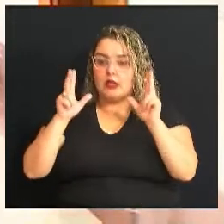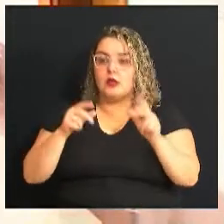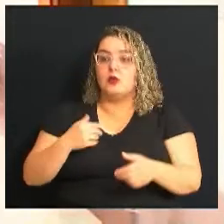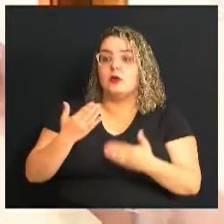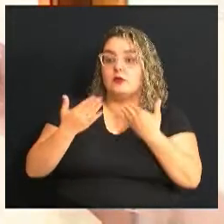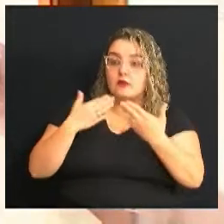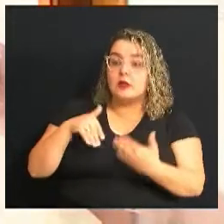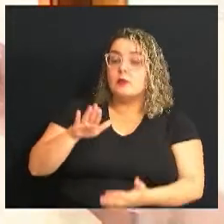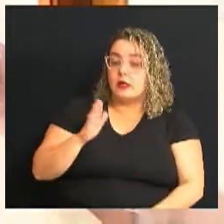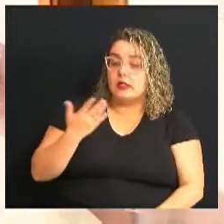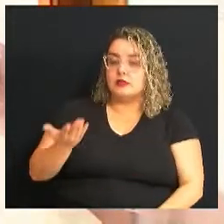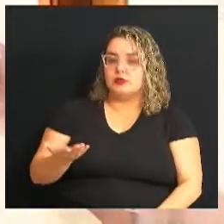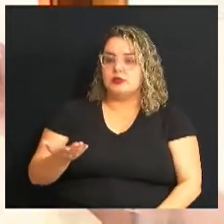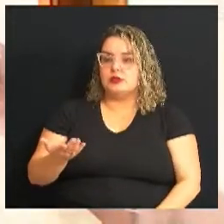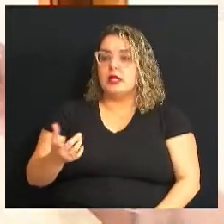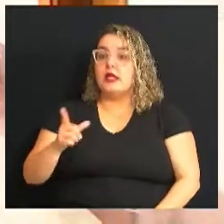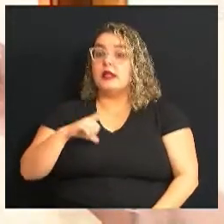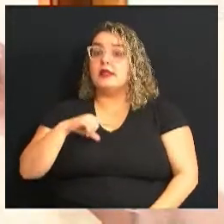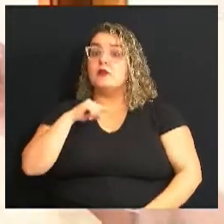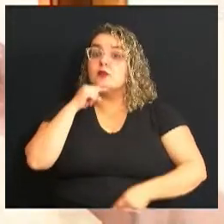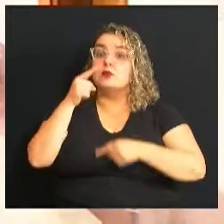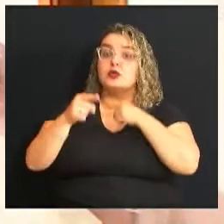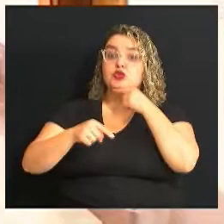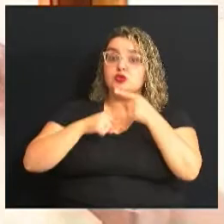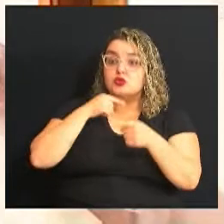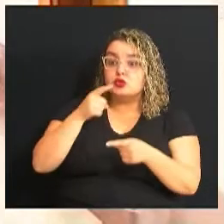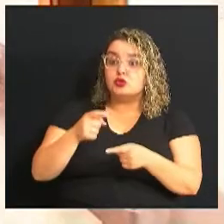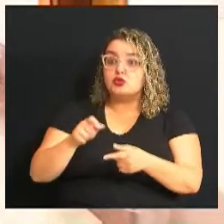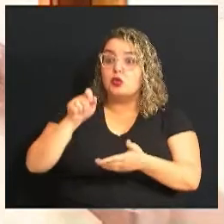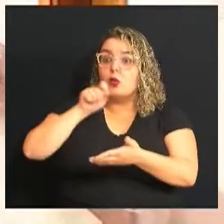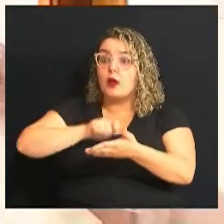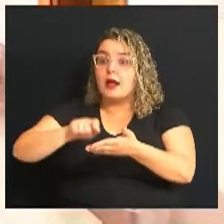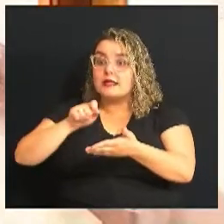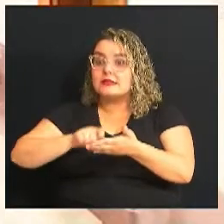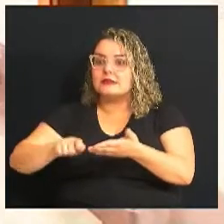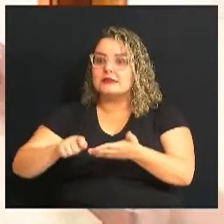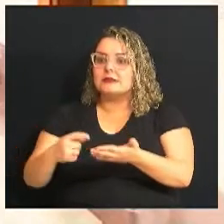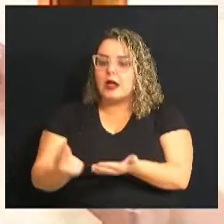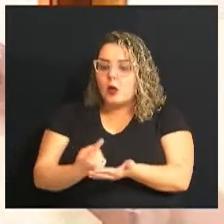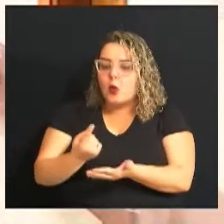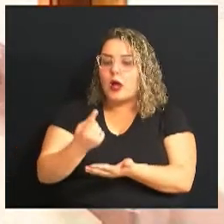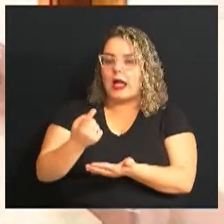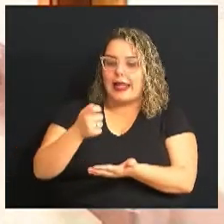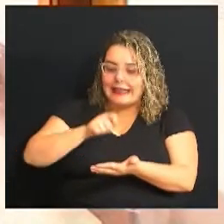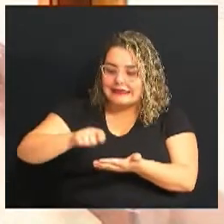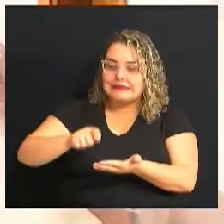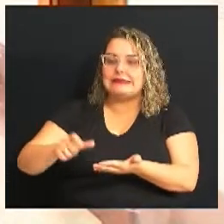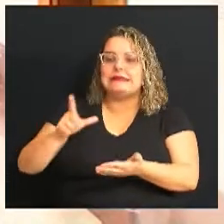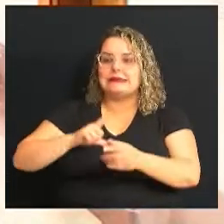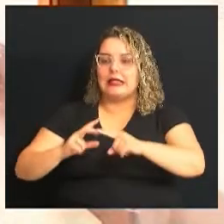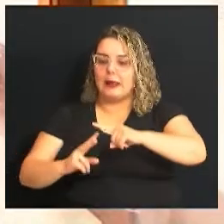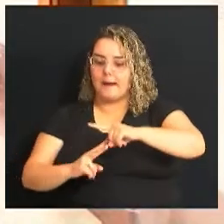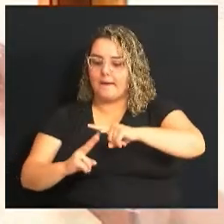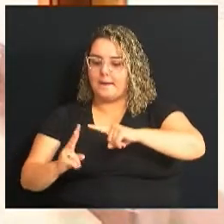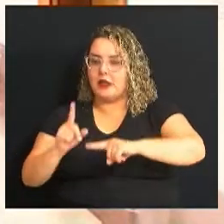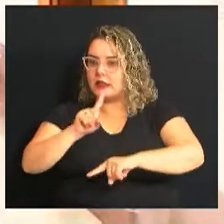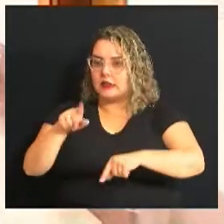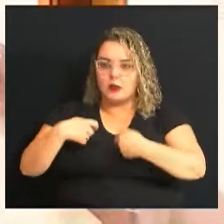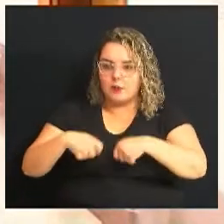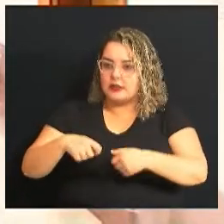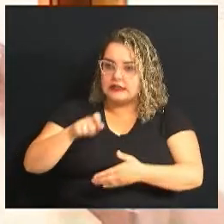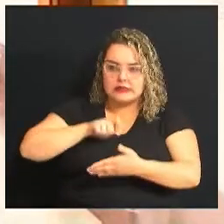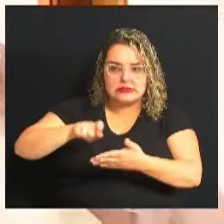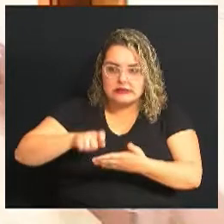comentando, né? Surgiu aí uma dúvida a respeito de assinar o caderno. A pessoa que tem biometria, ela não precisa assinar o caderno